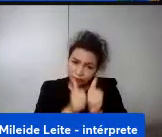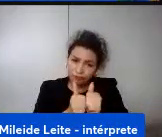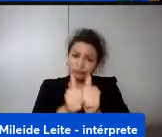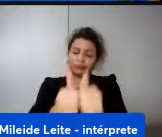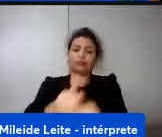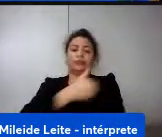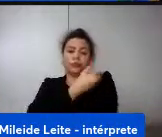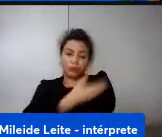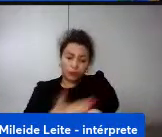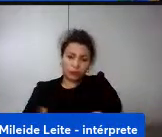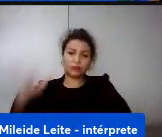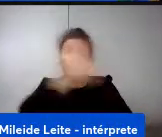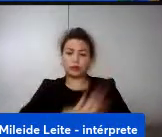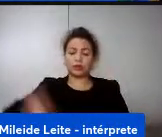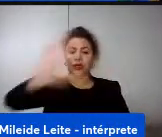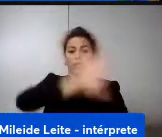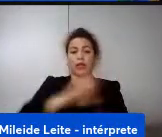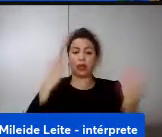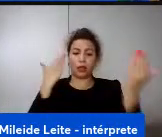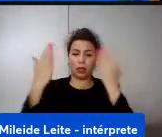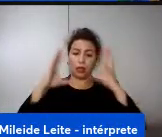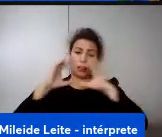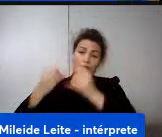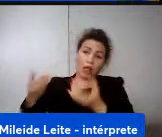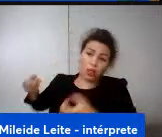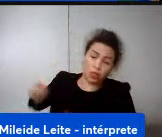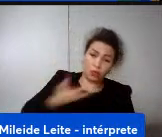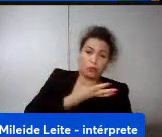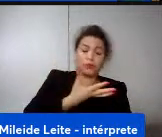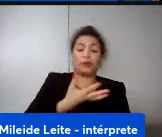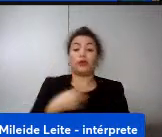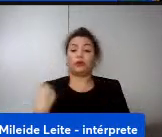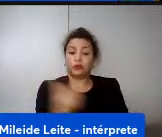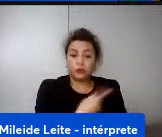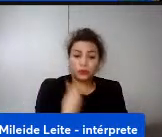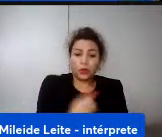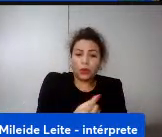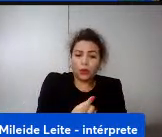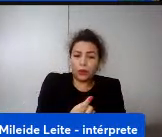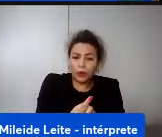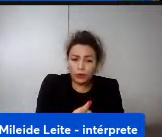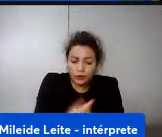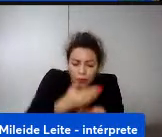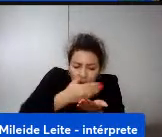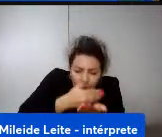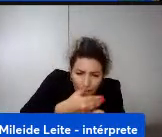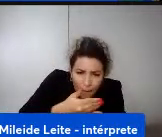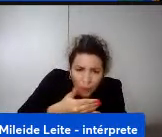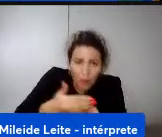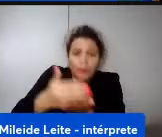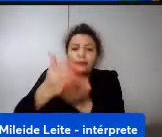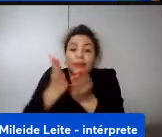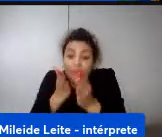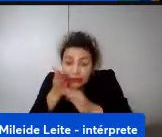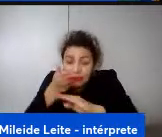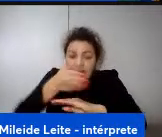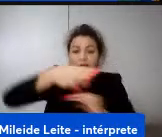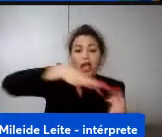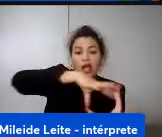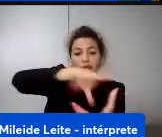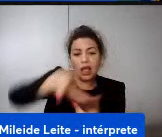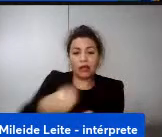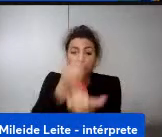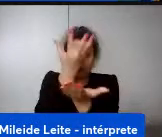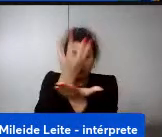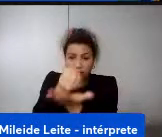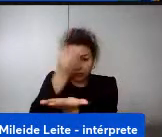da psicolinguística mais recentemente, tá? Então, a gente está procurando colocar o pé nesse universo da